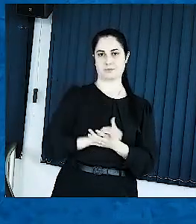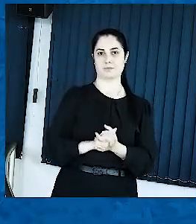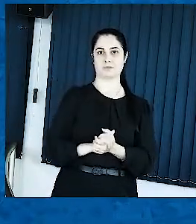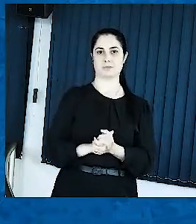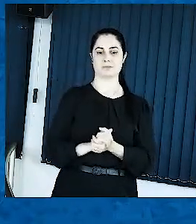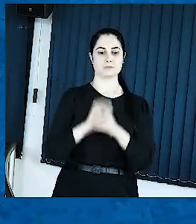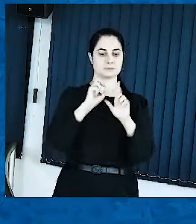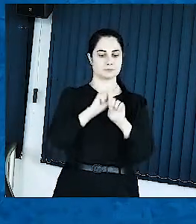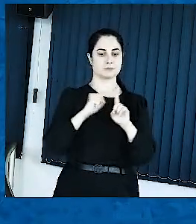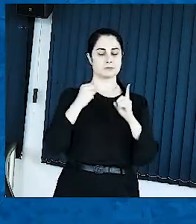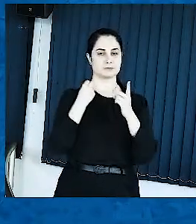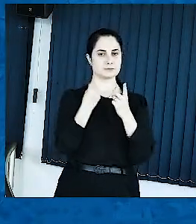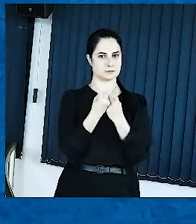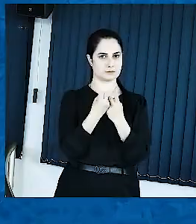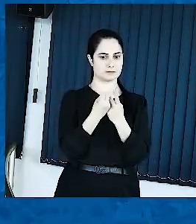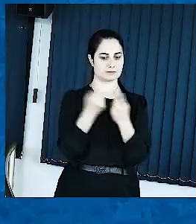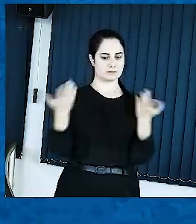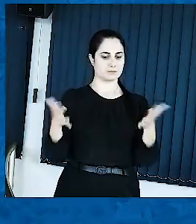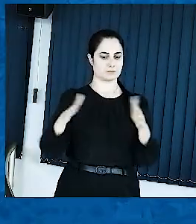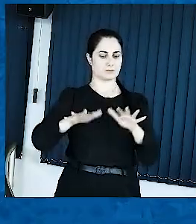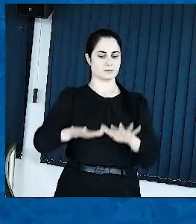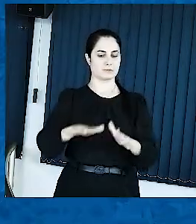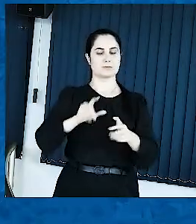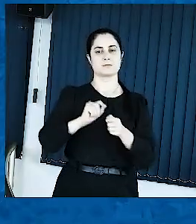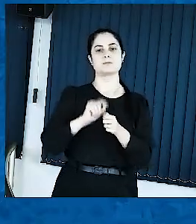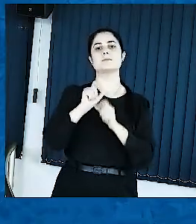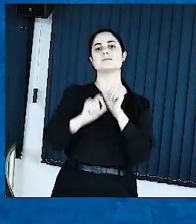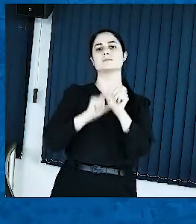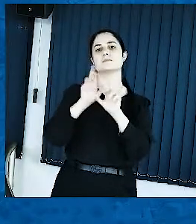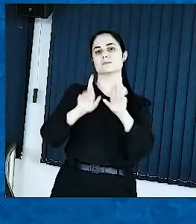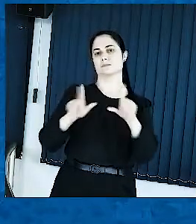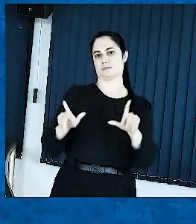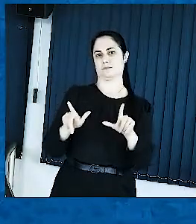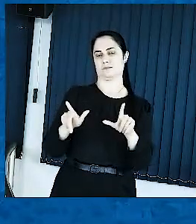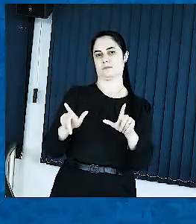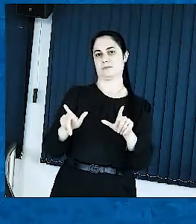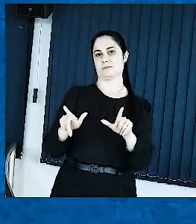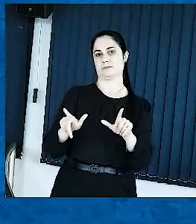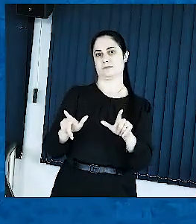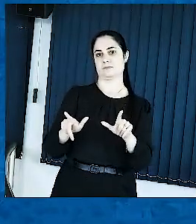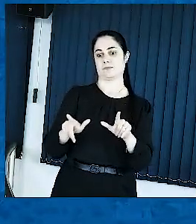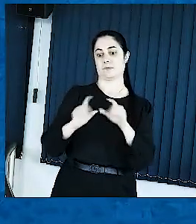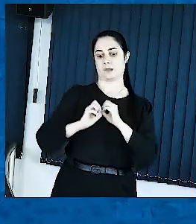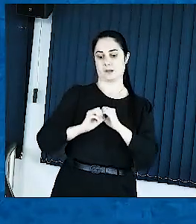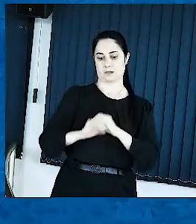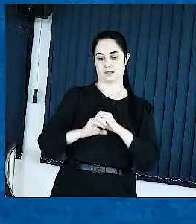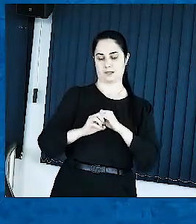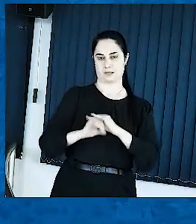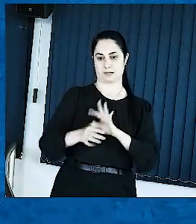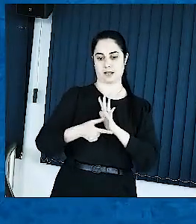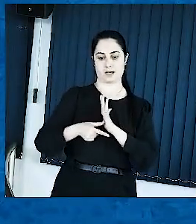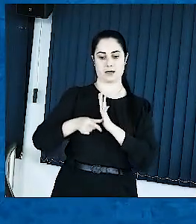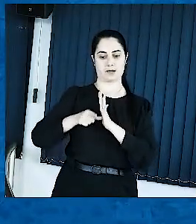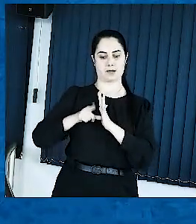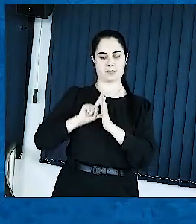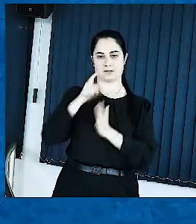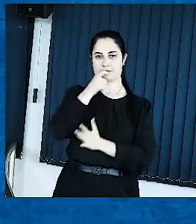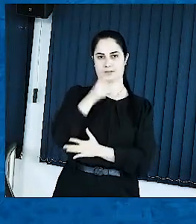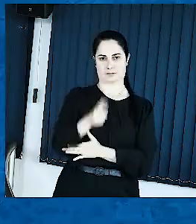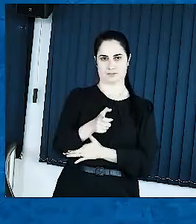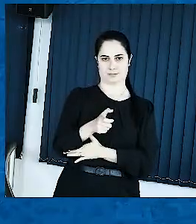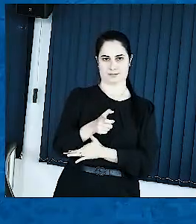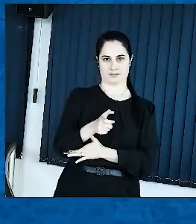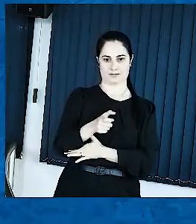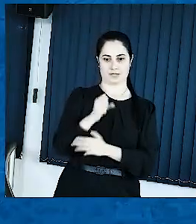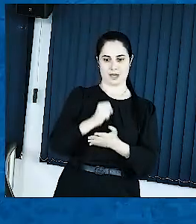O que uma sociedade inclusiva faz diferente? Ela educa antes de julgar. Ela